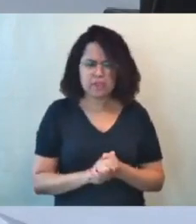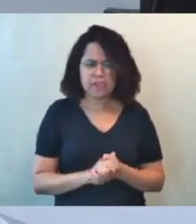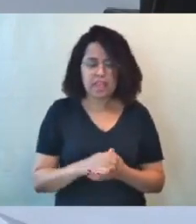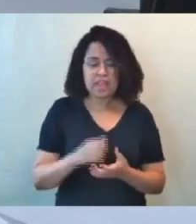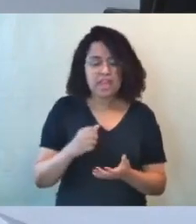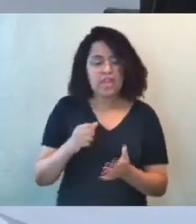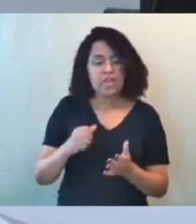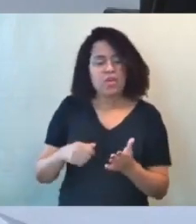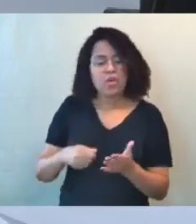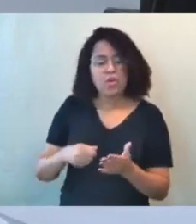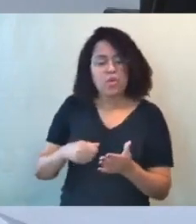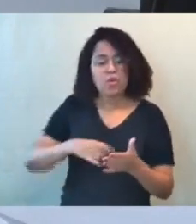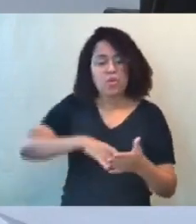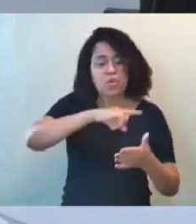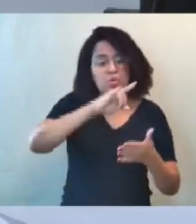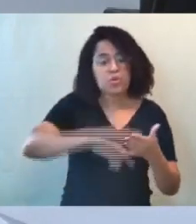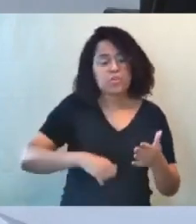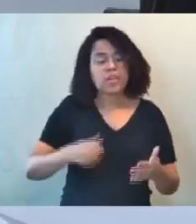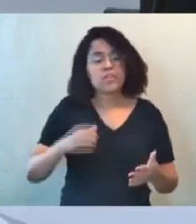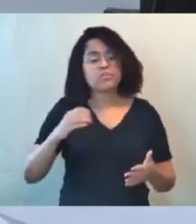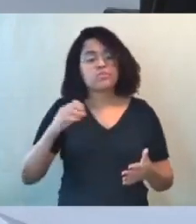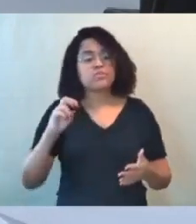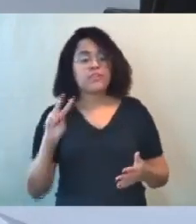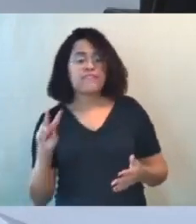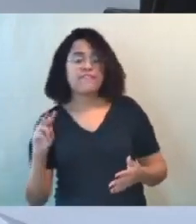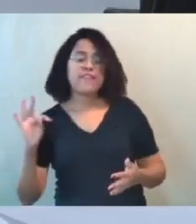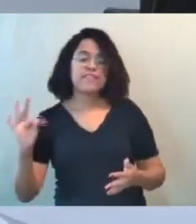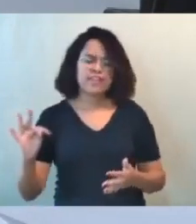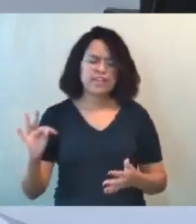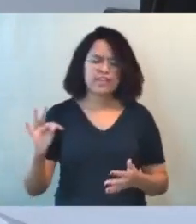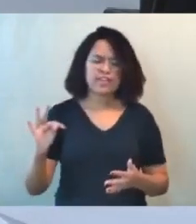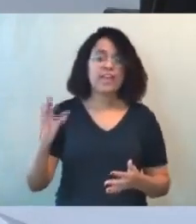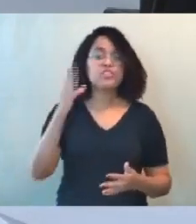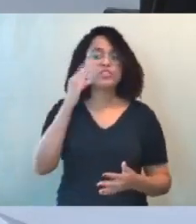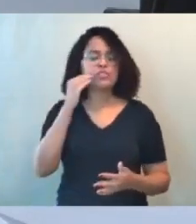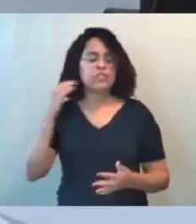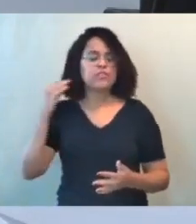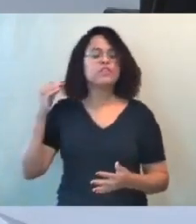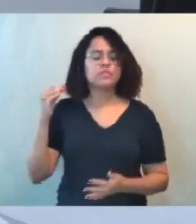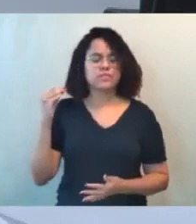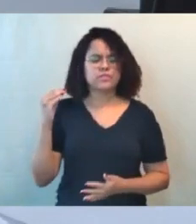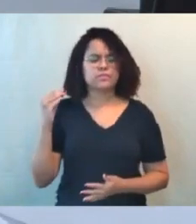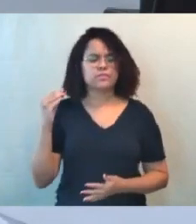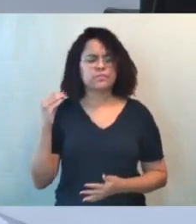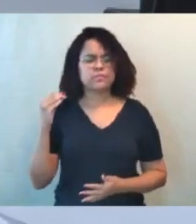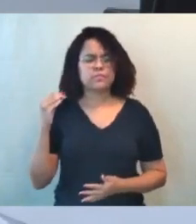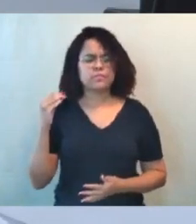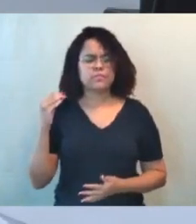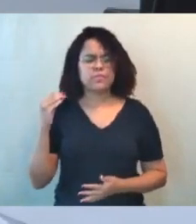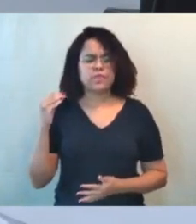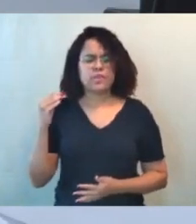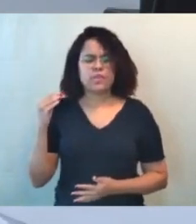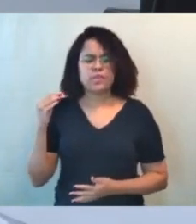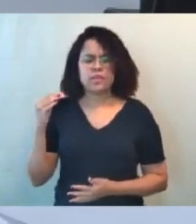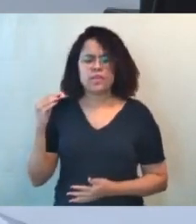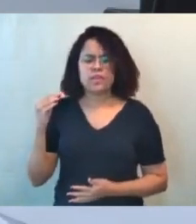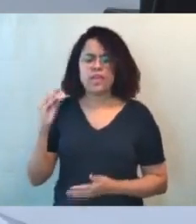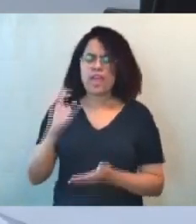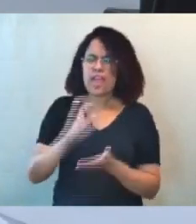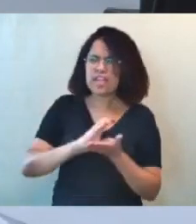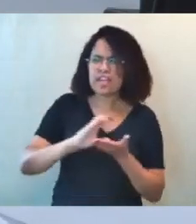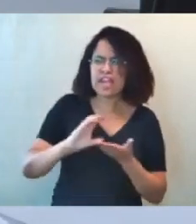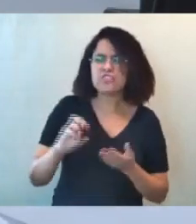é de servidores. de crédito de Vale Transporte